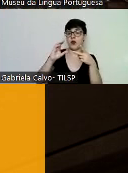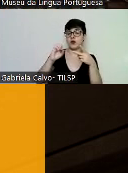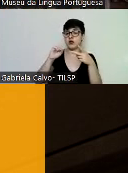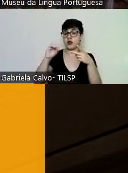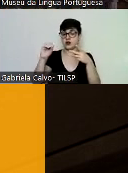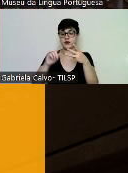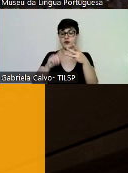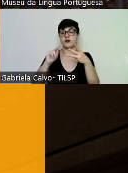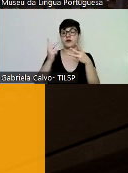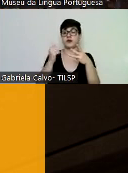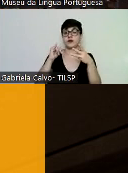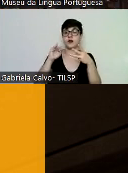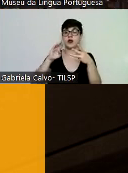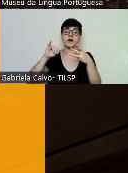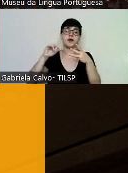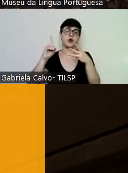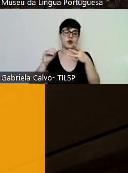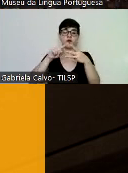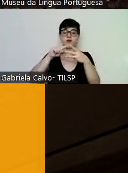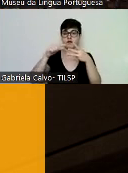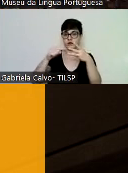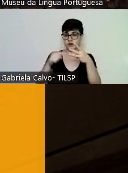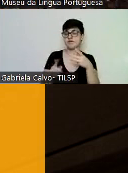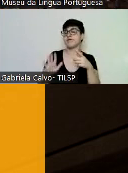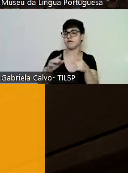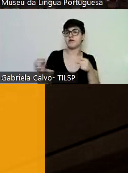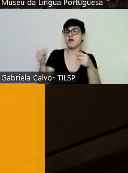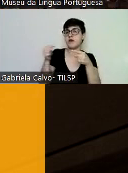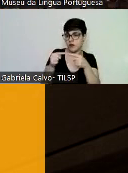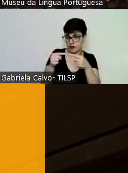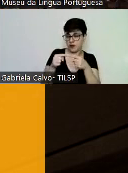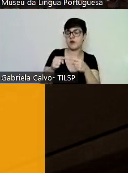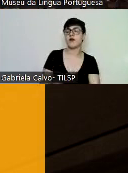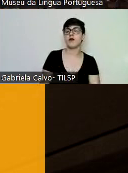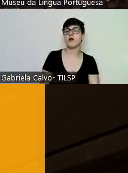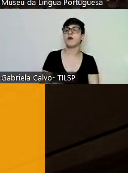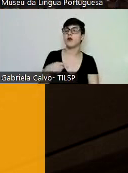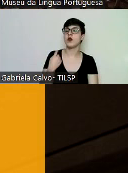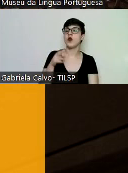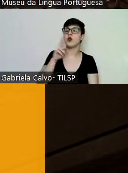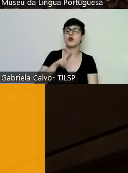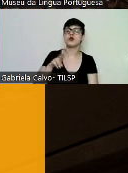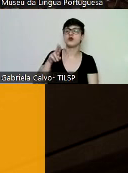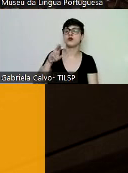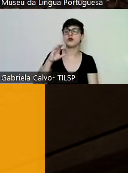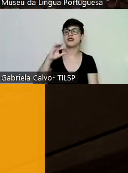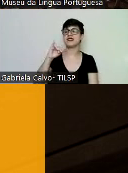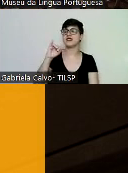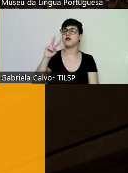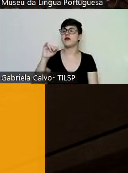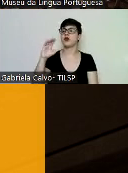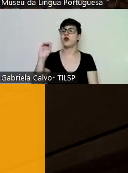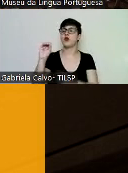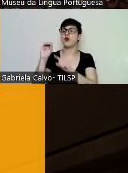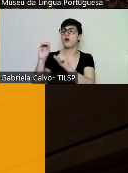o Cívico aqui Inclusive a gente usa muitas vezes o cidadão porque o Cívico foi uma palavra como a língua